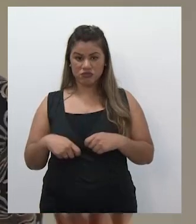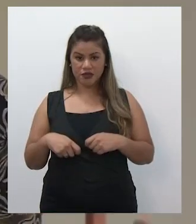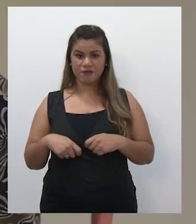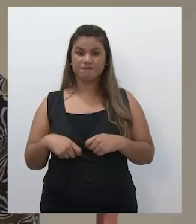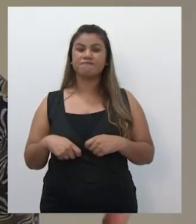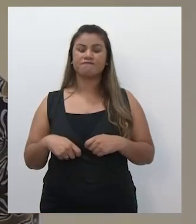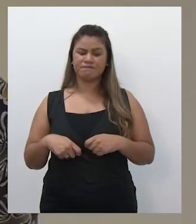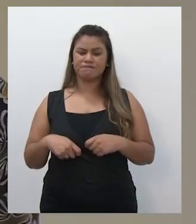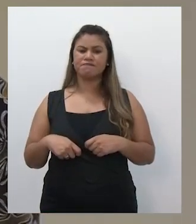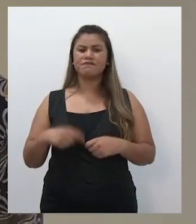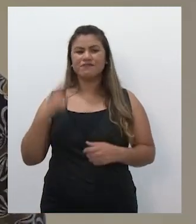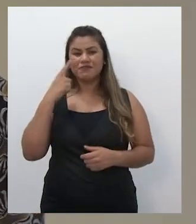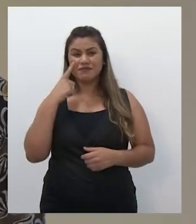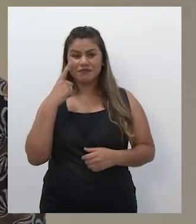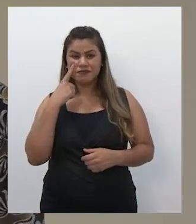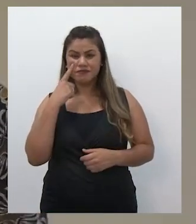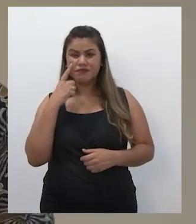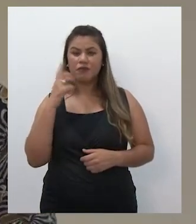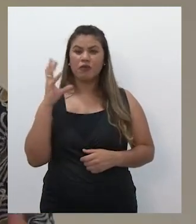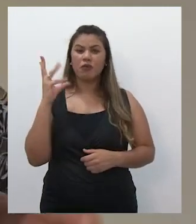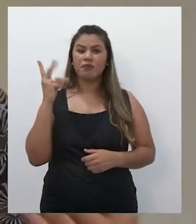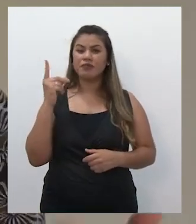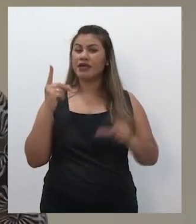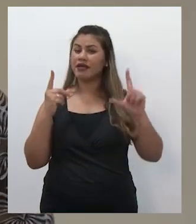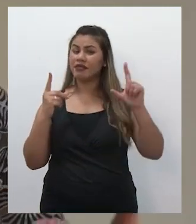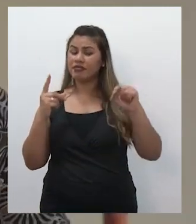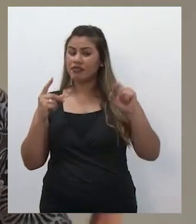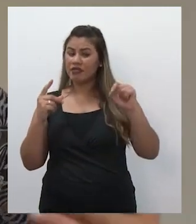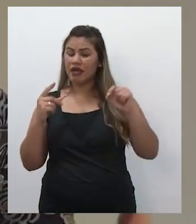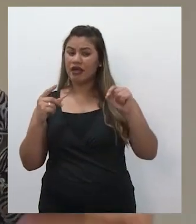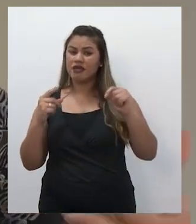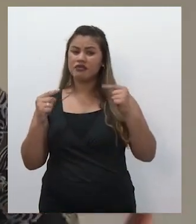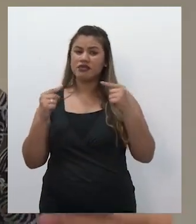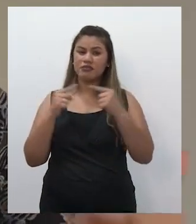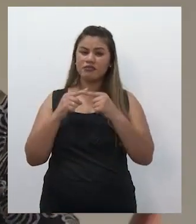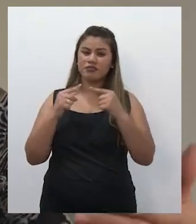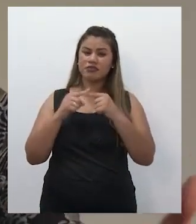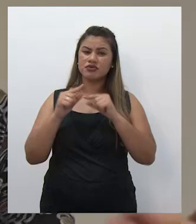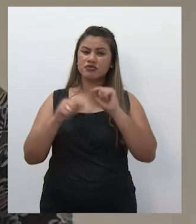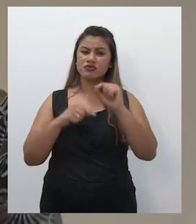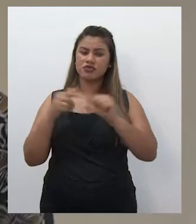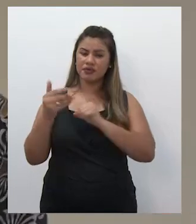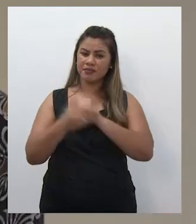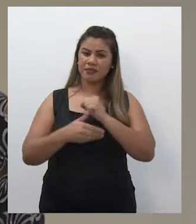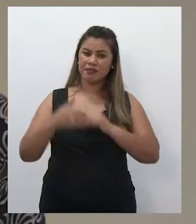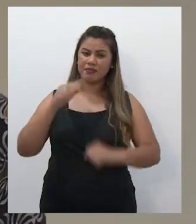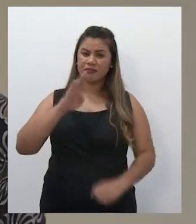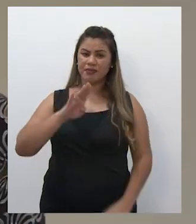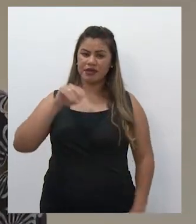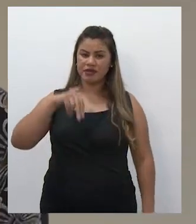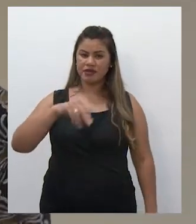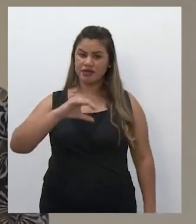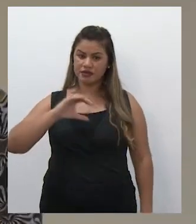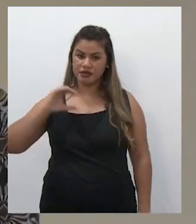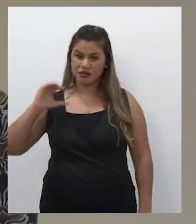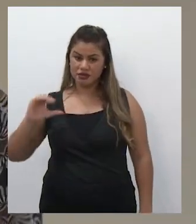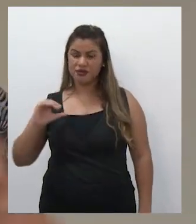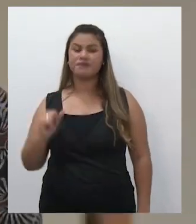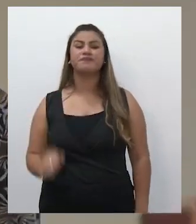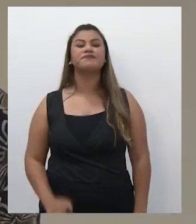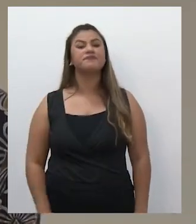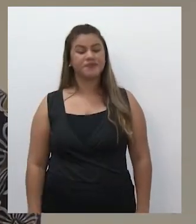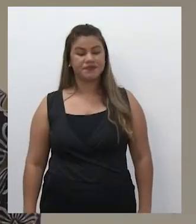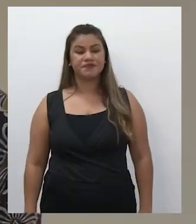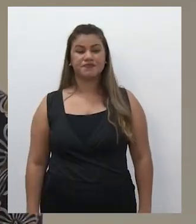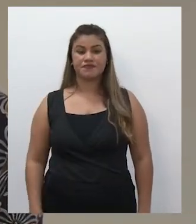Essas competências gerais, elas vão se espelhando no resto da Base Nacional Comum Curricular. Então,